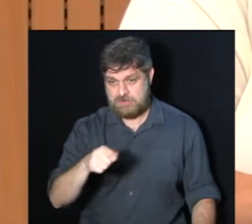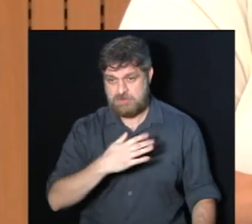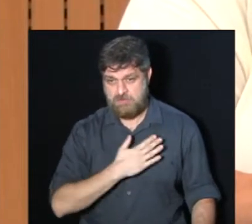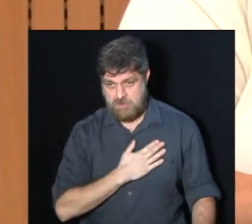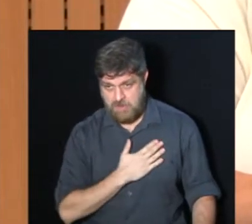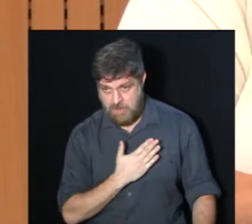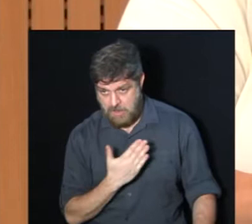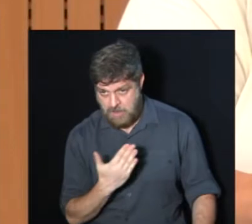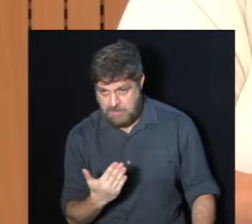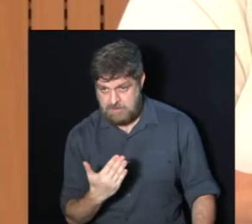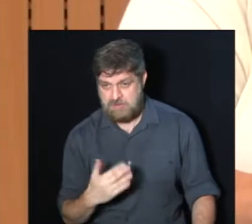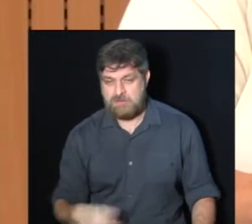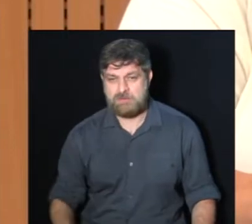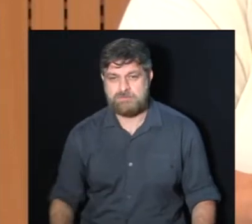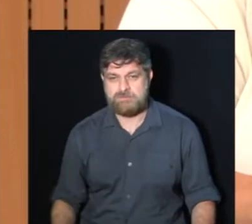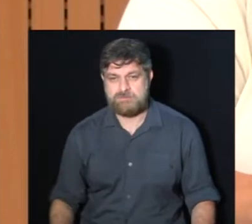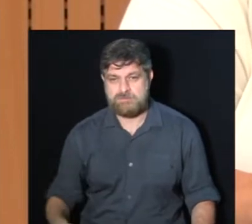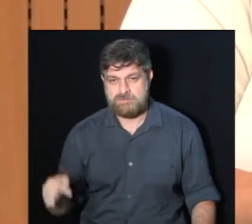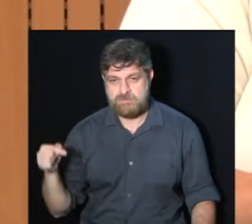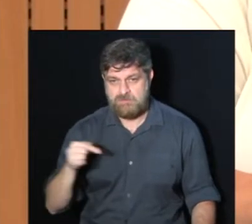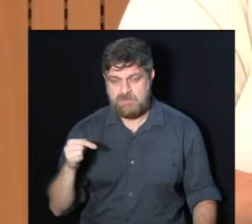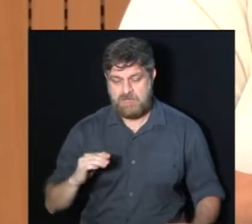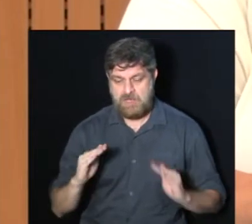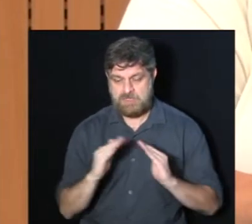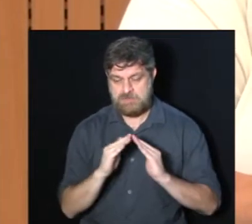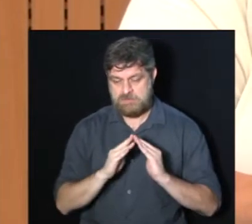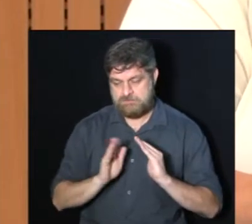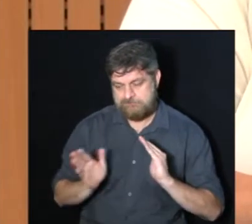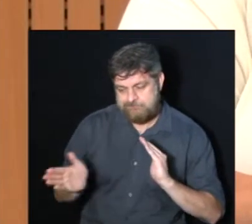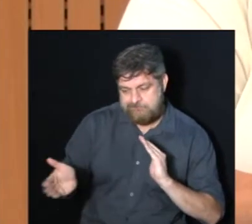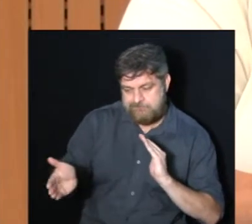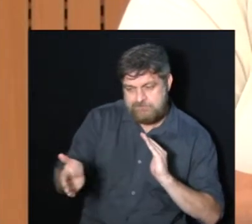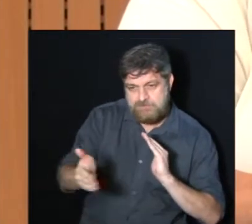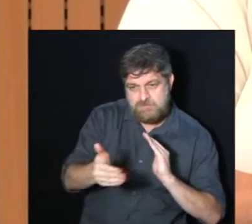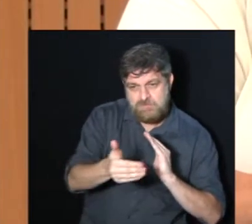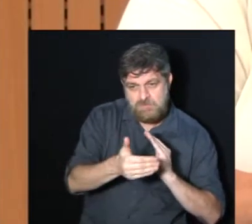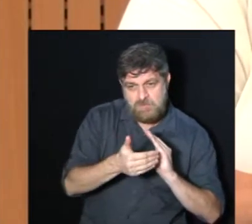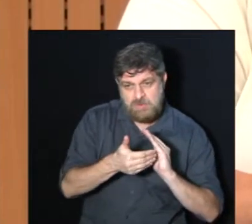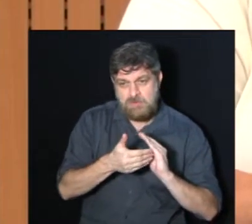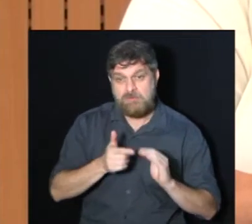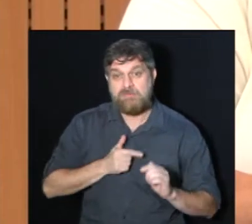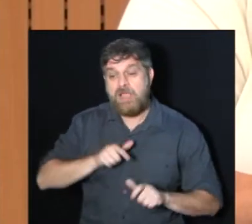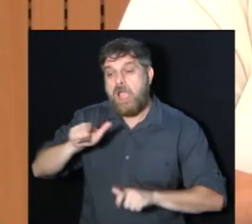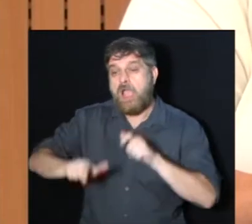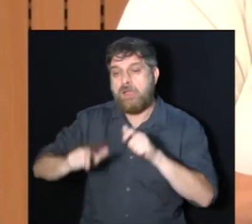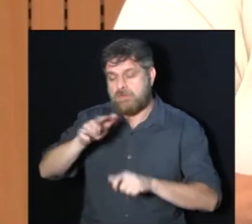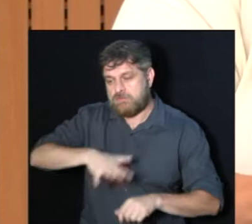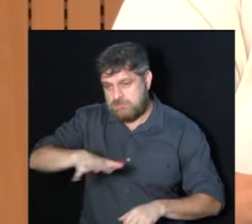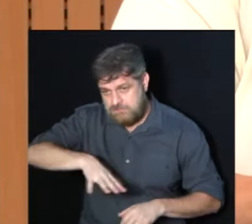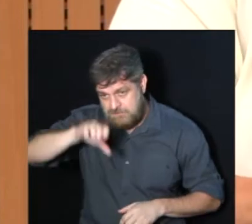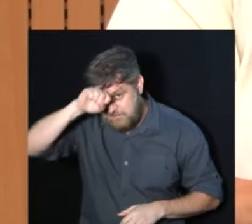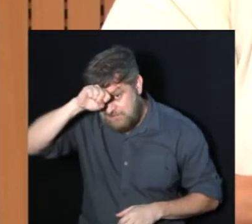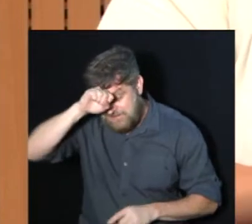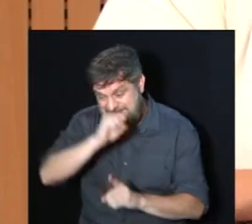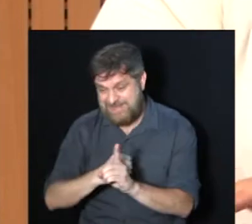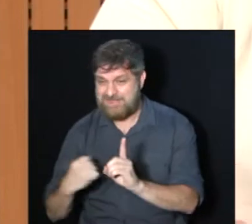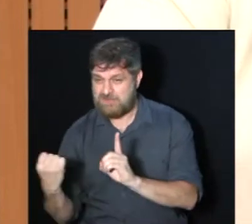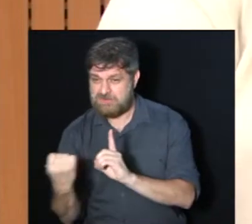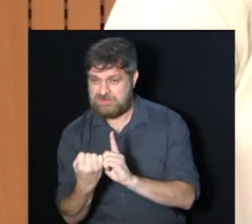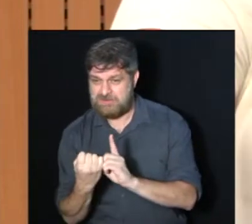entidades elas nos acolhem. Mas, quando quem não é umbandista está na